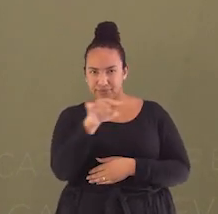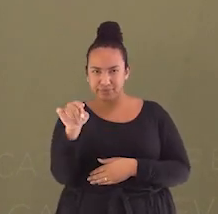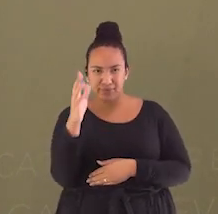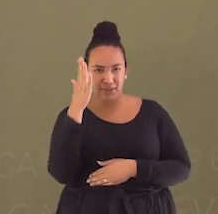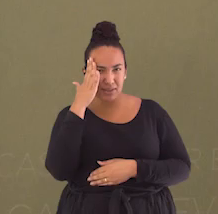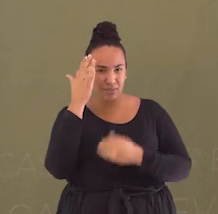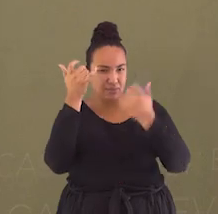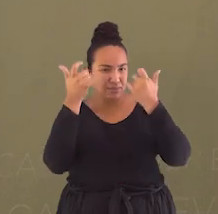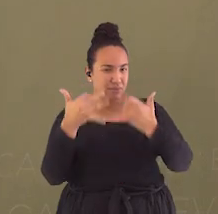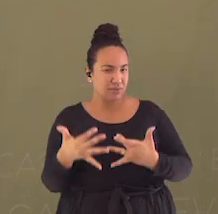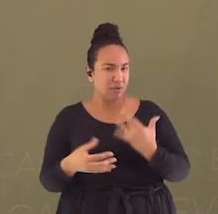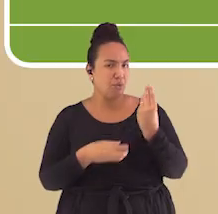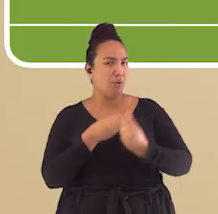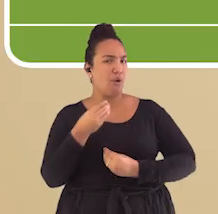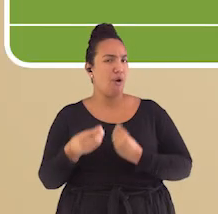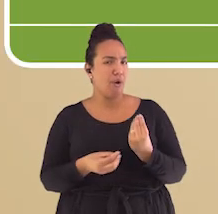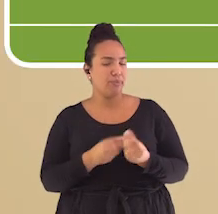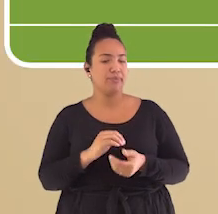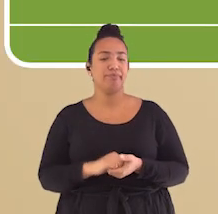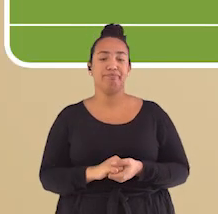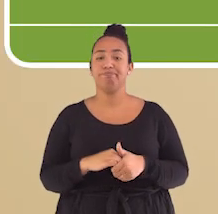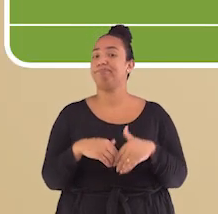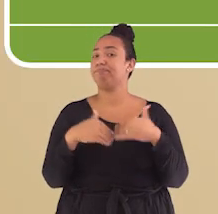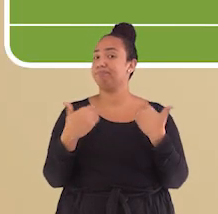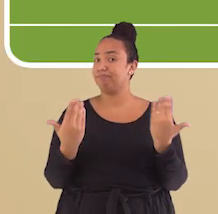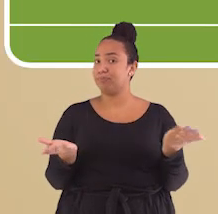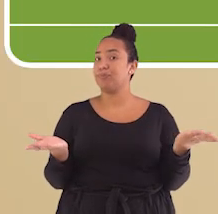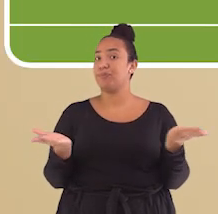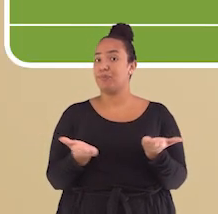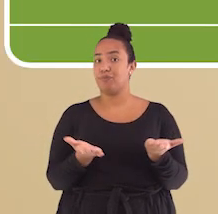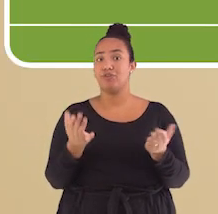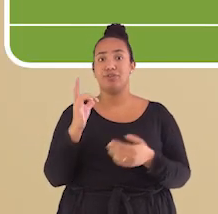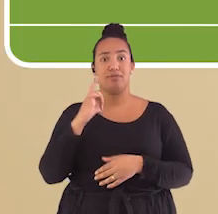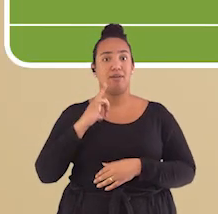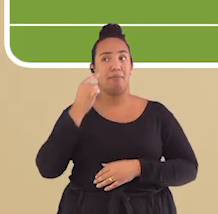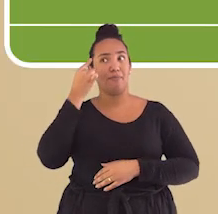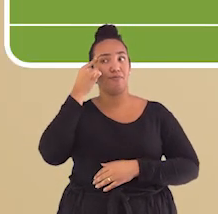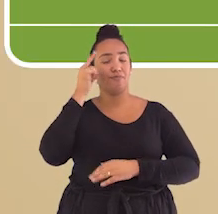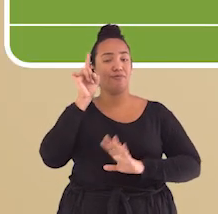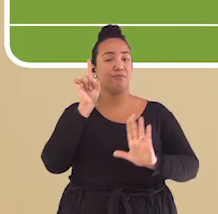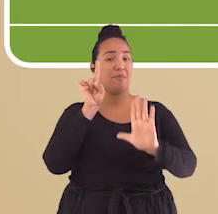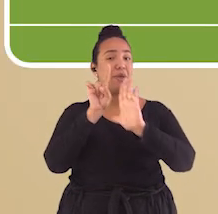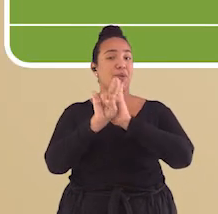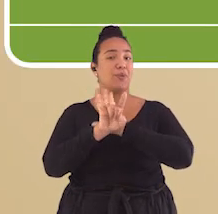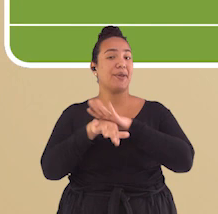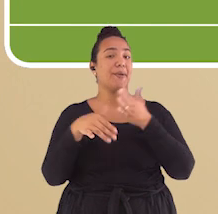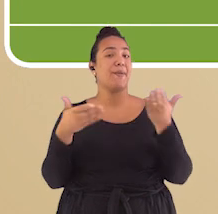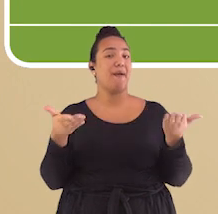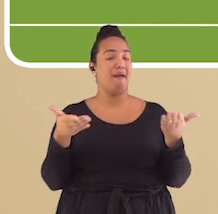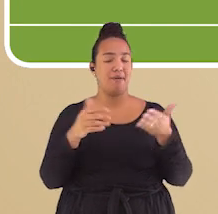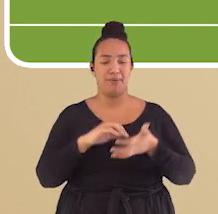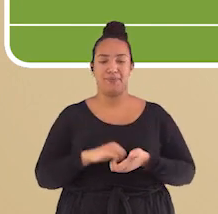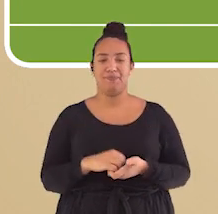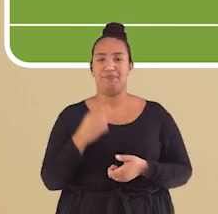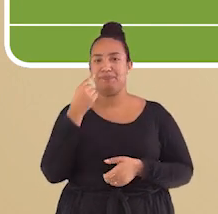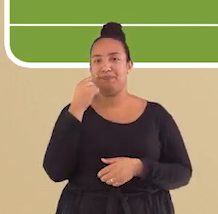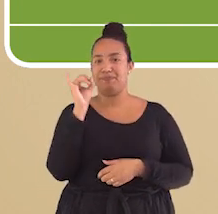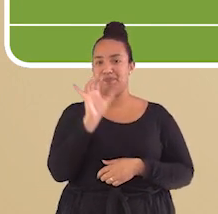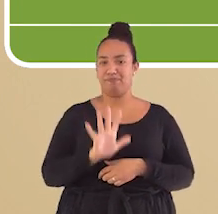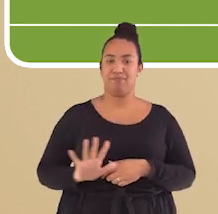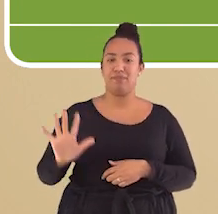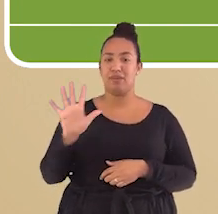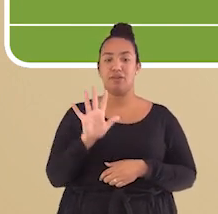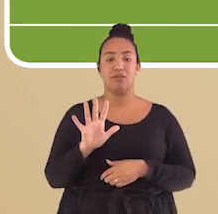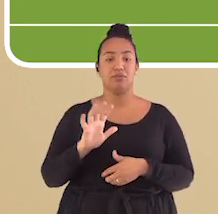dizer como tudo isso ocorre? Por isso, temos a nossa pergunta do dia, que é essa que está aparecendo